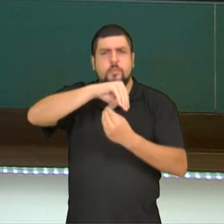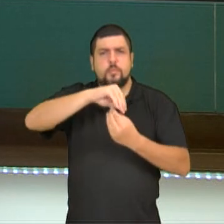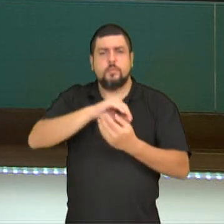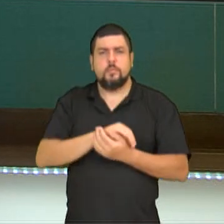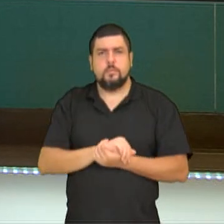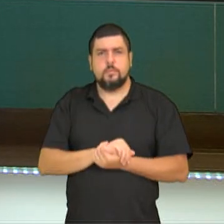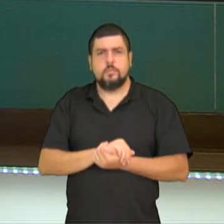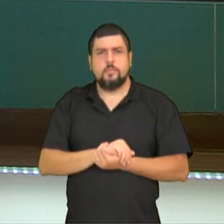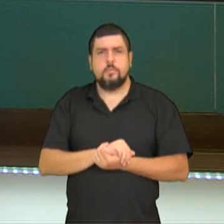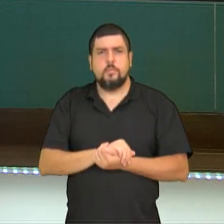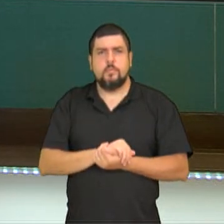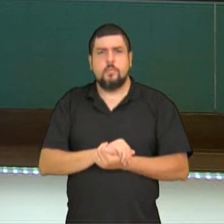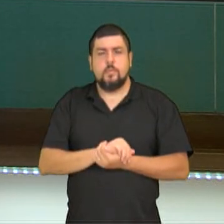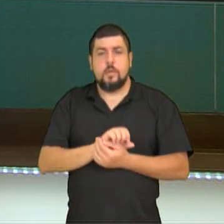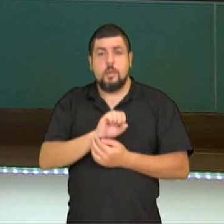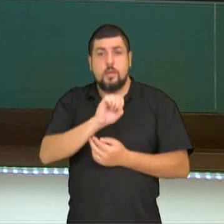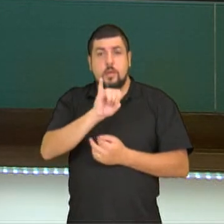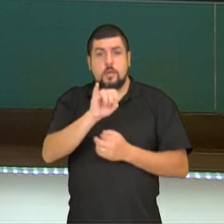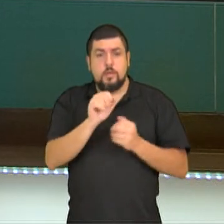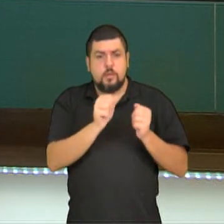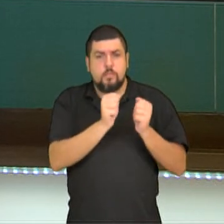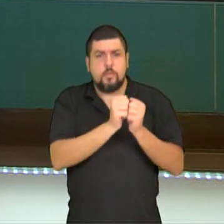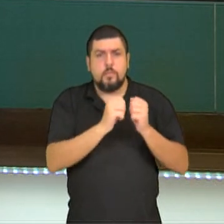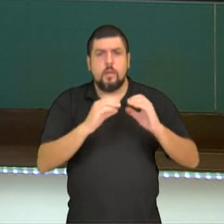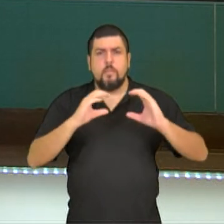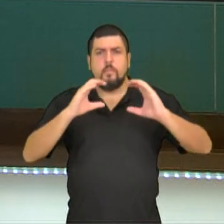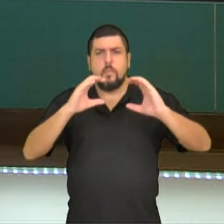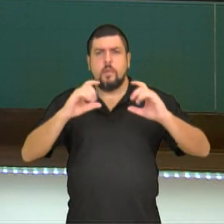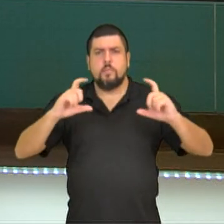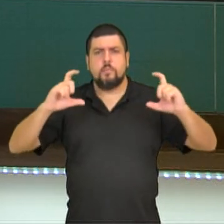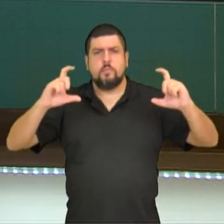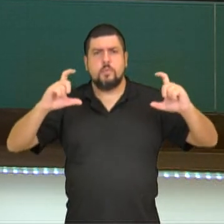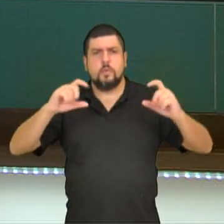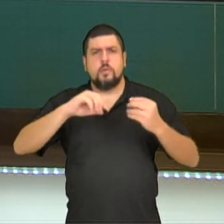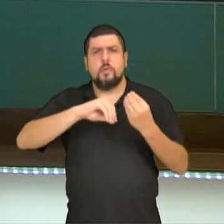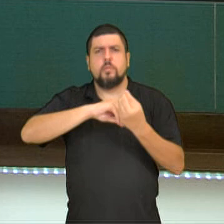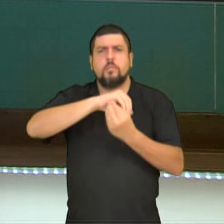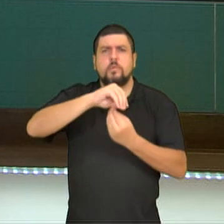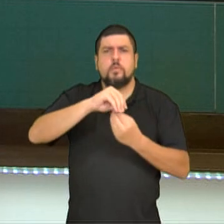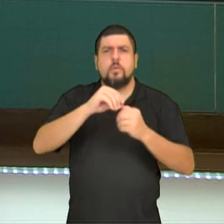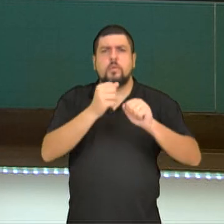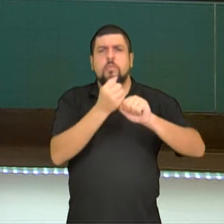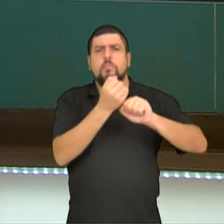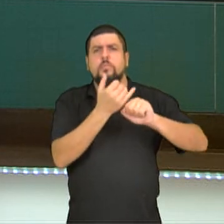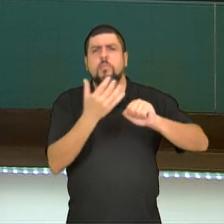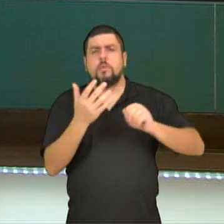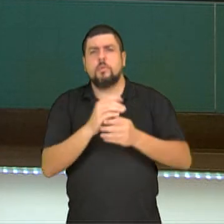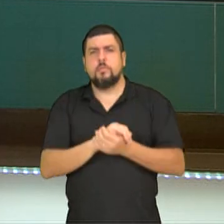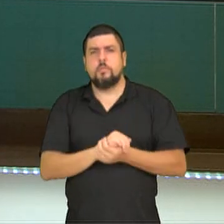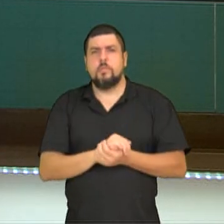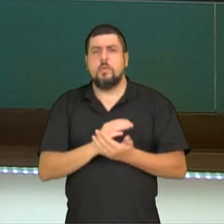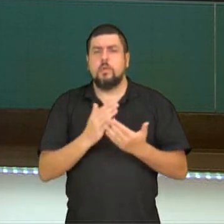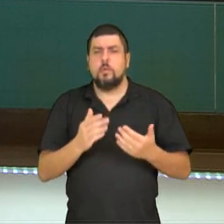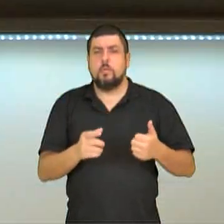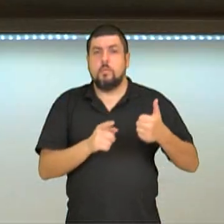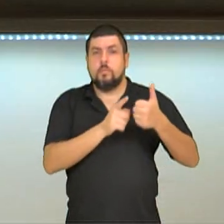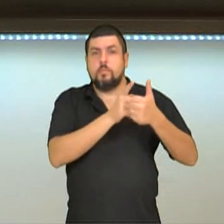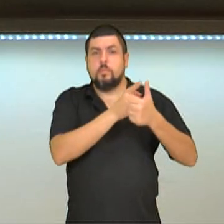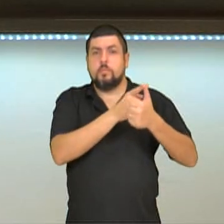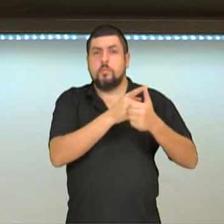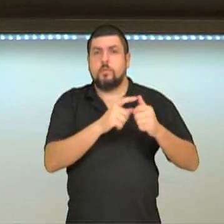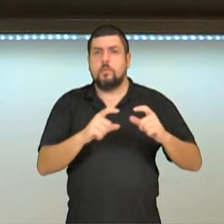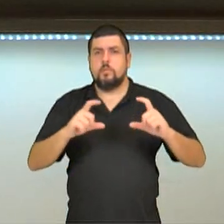aqui, né? Se eu tiver os sinais de associação misturado com as operações, o que vai ser primeiro? Vou olhar primeiro os